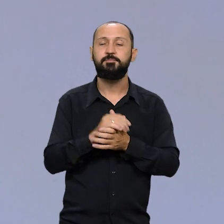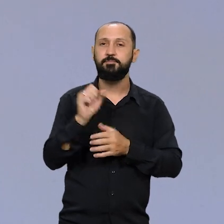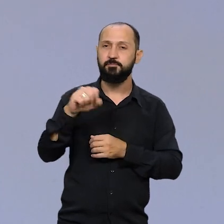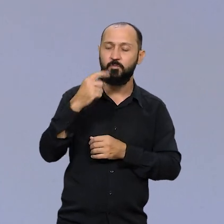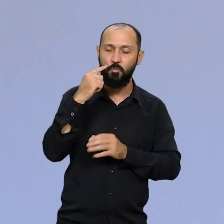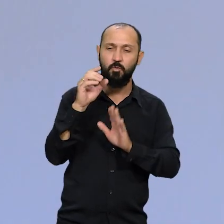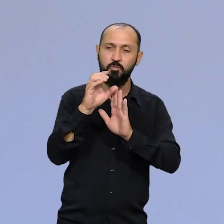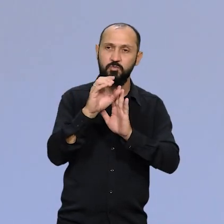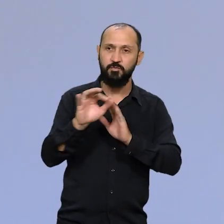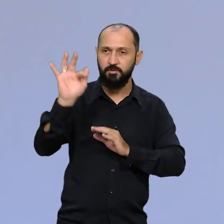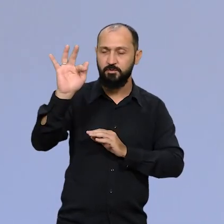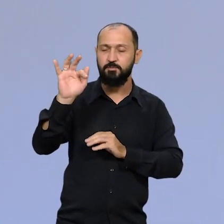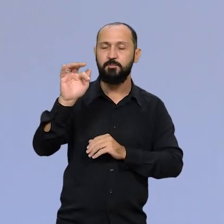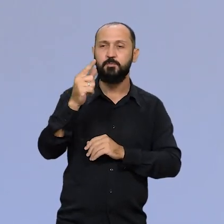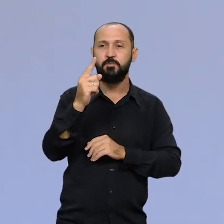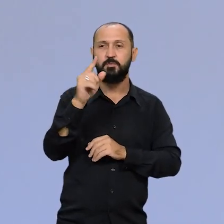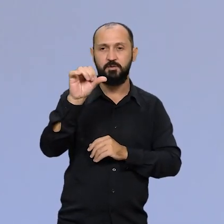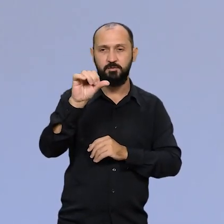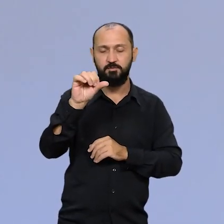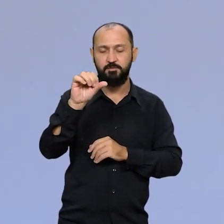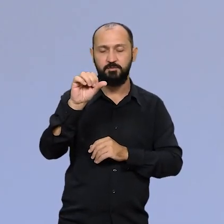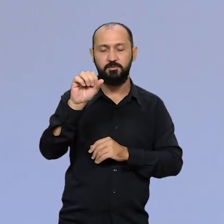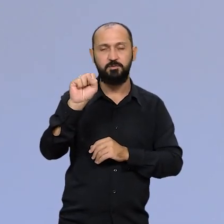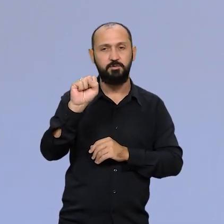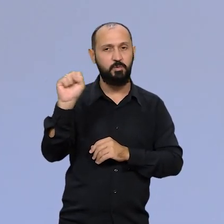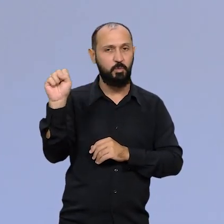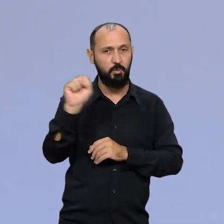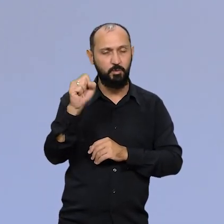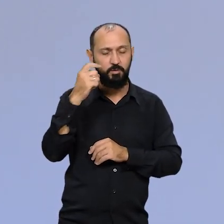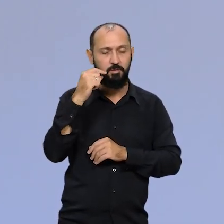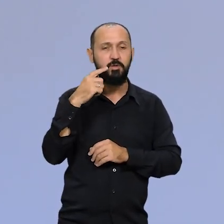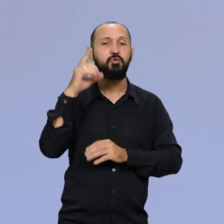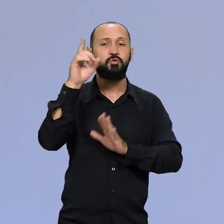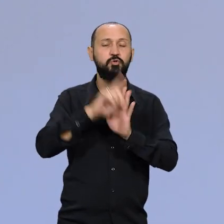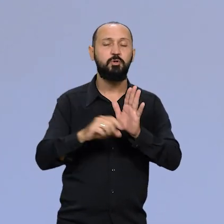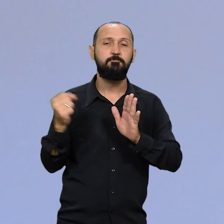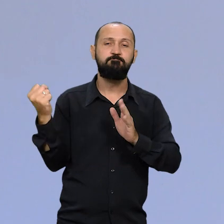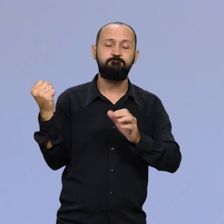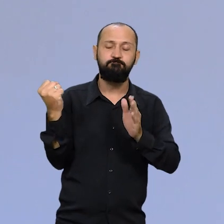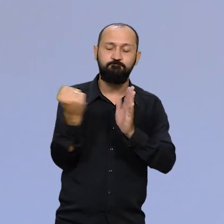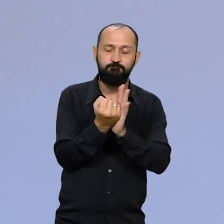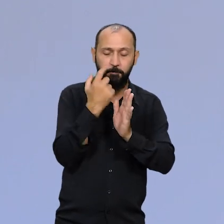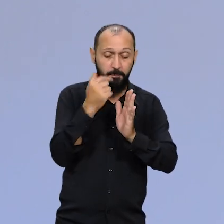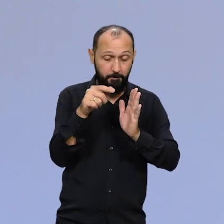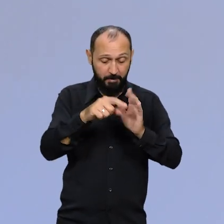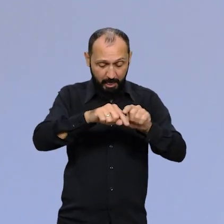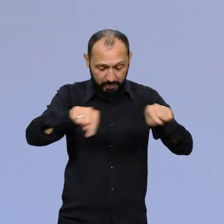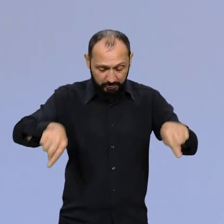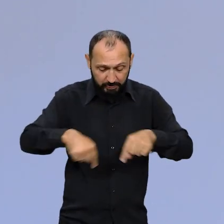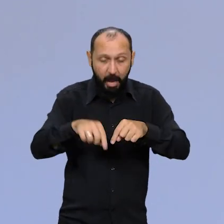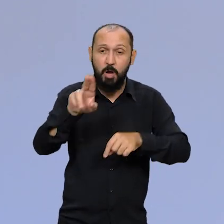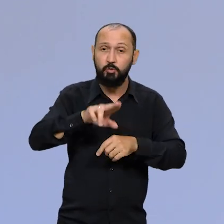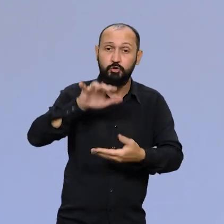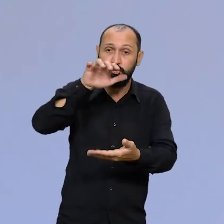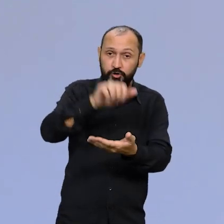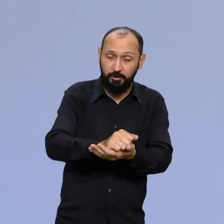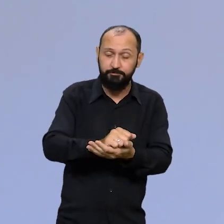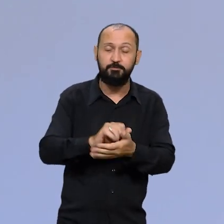alheia à sua vontade e lá ficaram por 20, 30, 50 anos, esse lapso